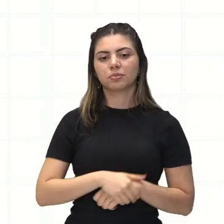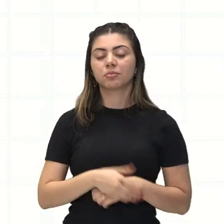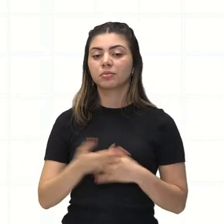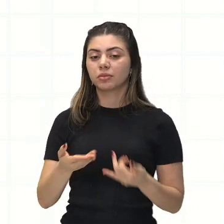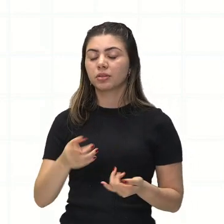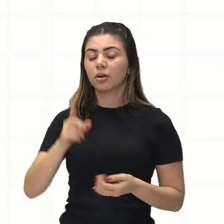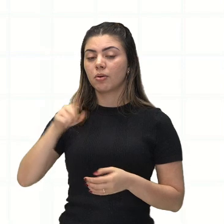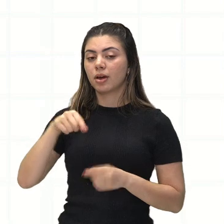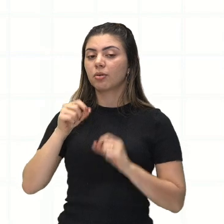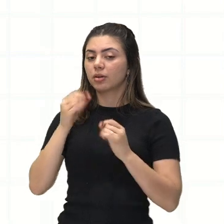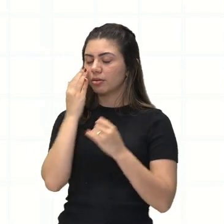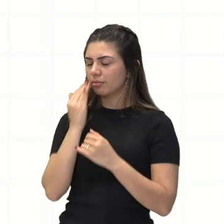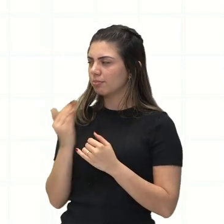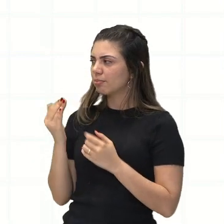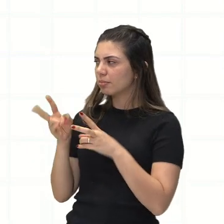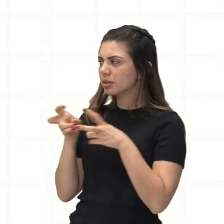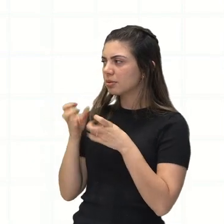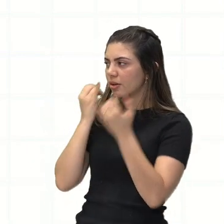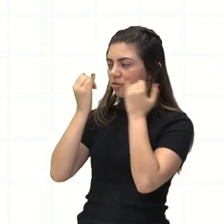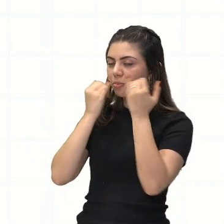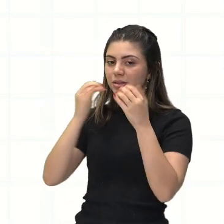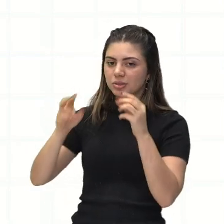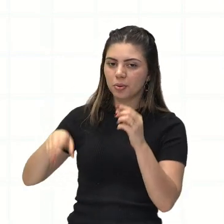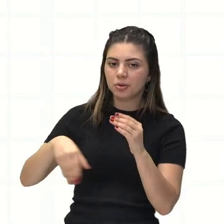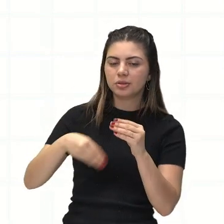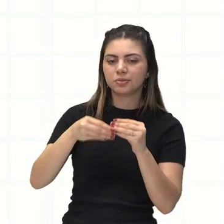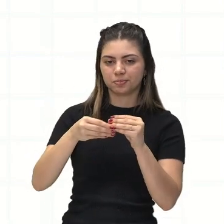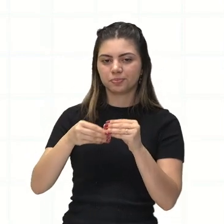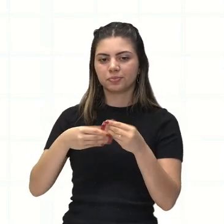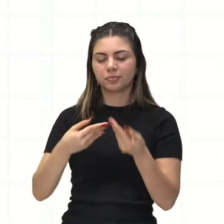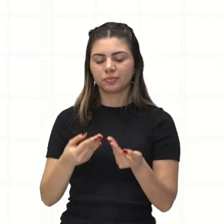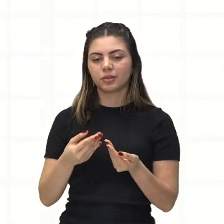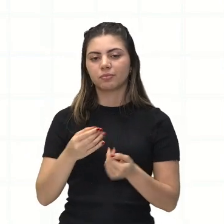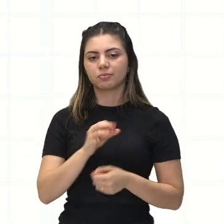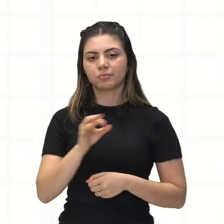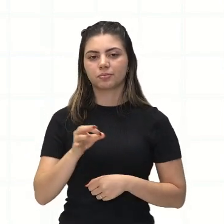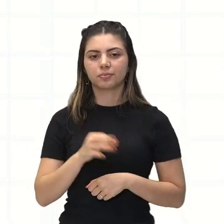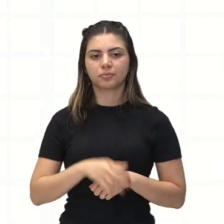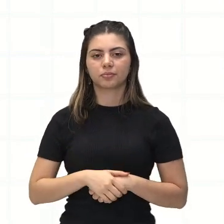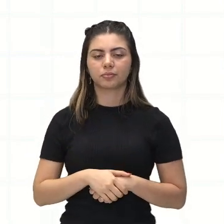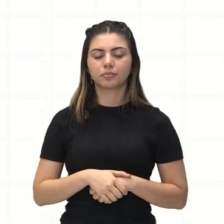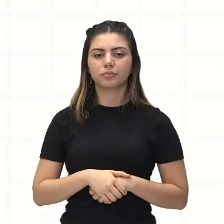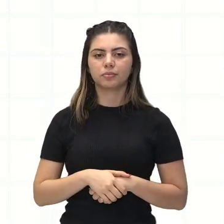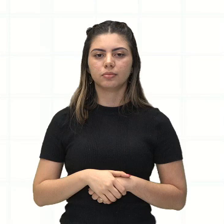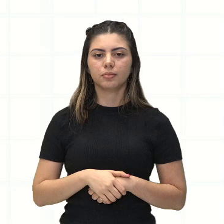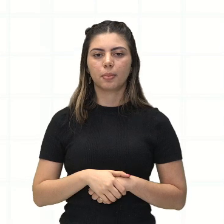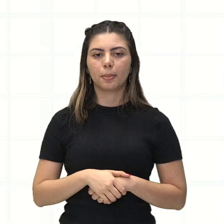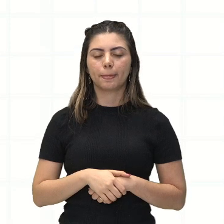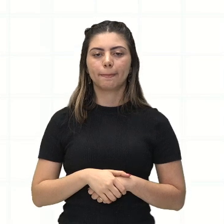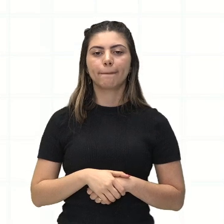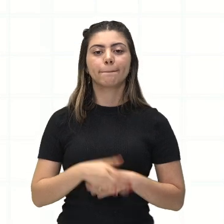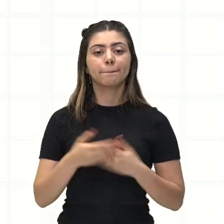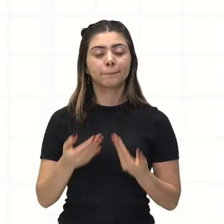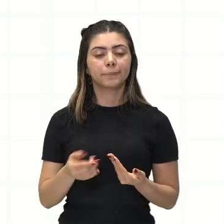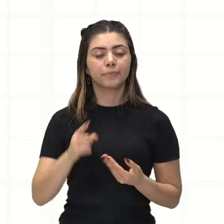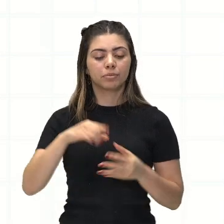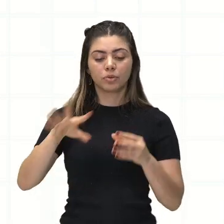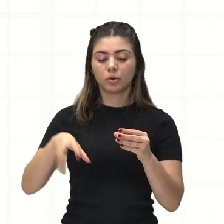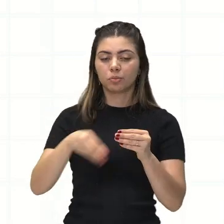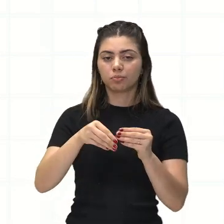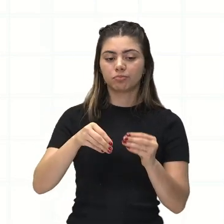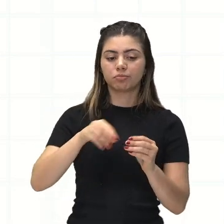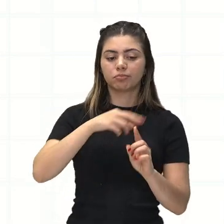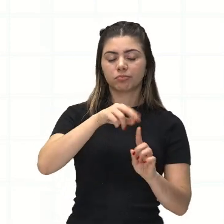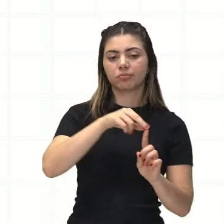adicionais vão complementar o sentido desses termos. O complemento nominal é